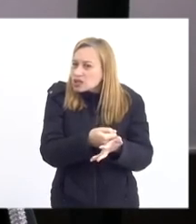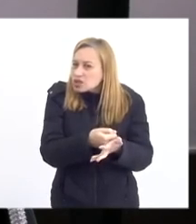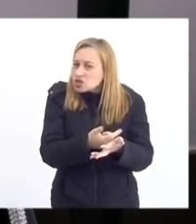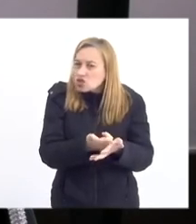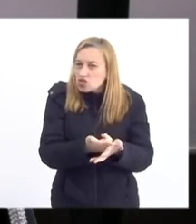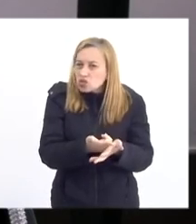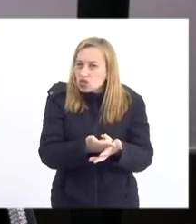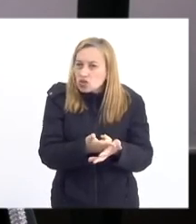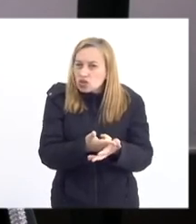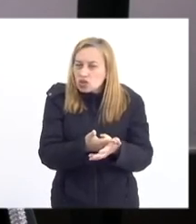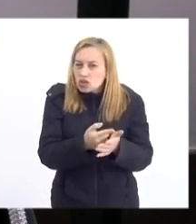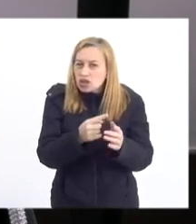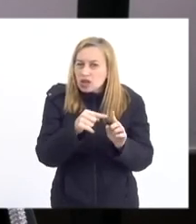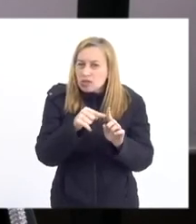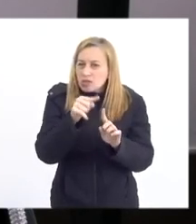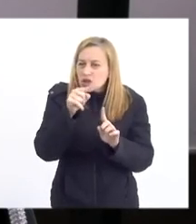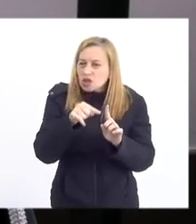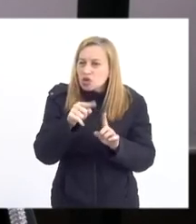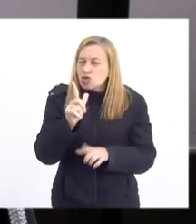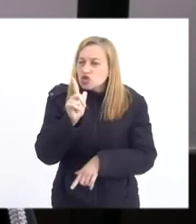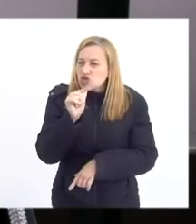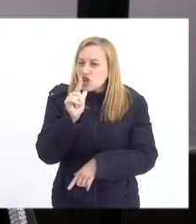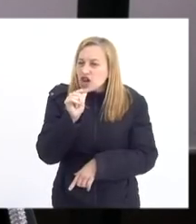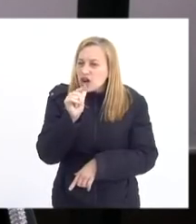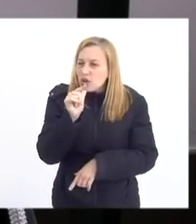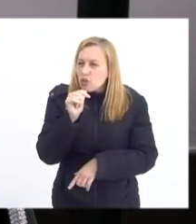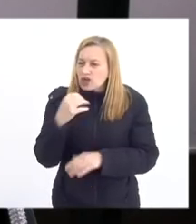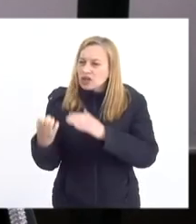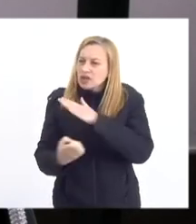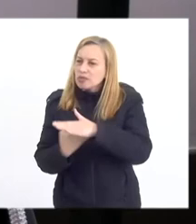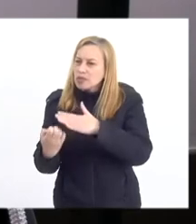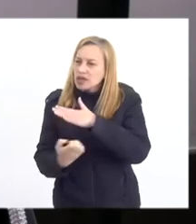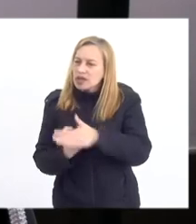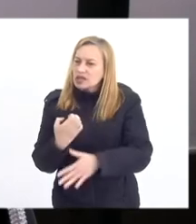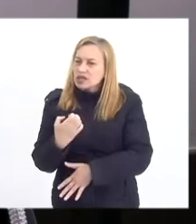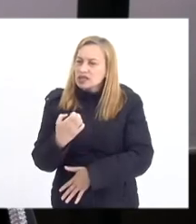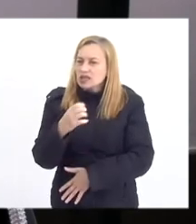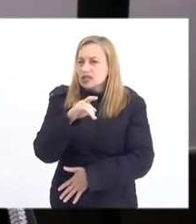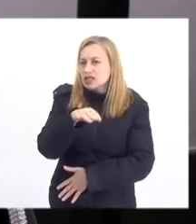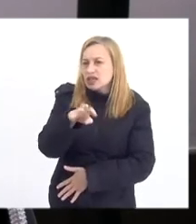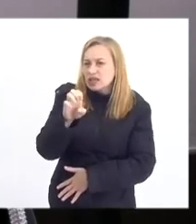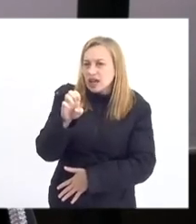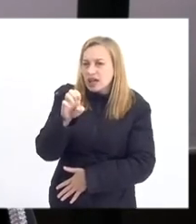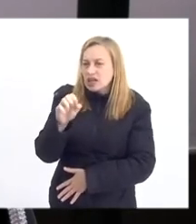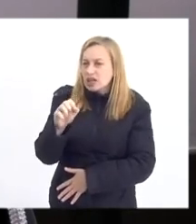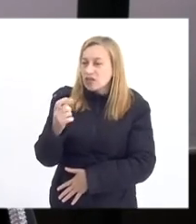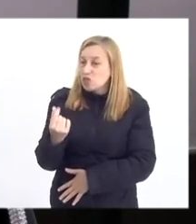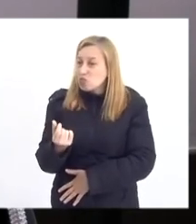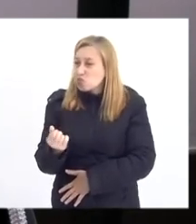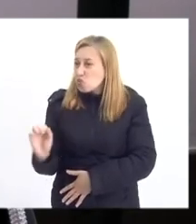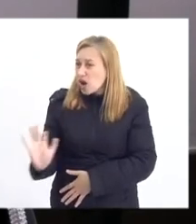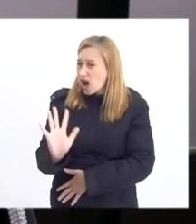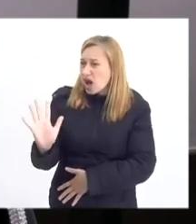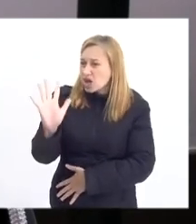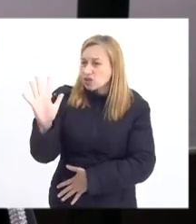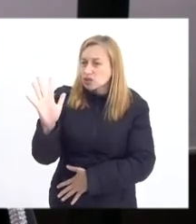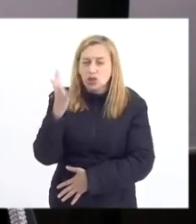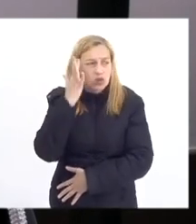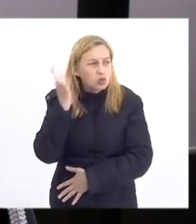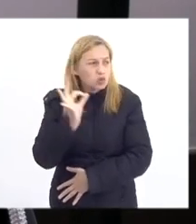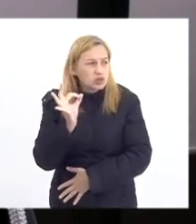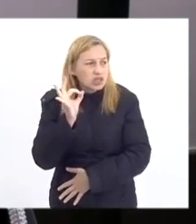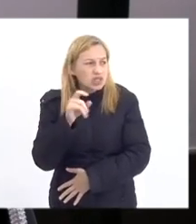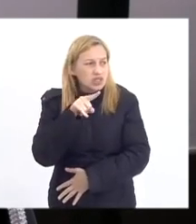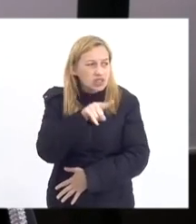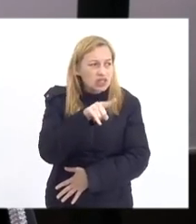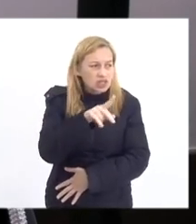de medidores de água na SEDAI, porque estavam com preço exorbitante. Eu não sei se esse está